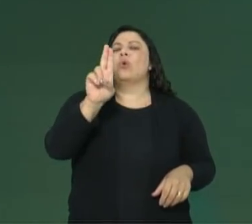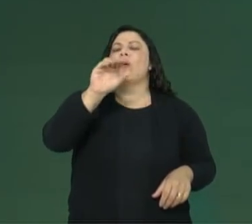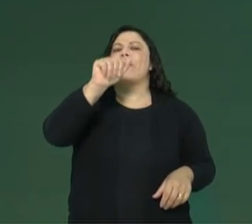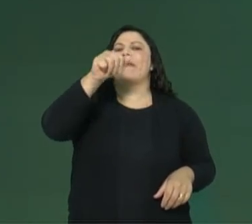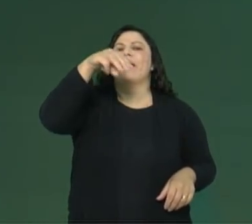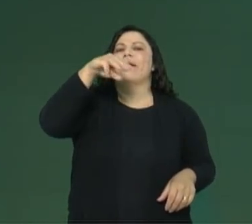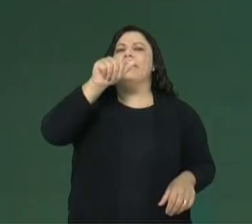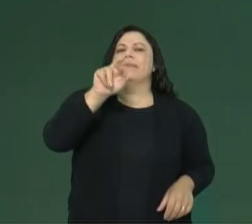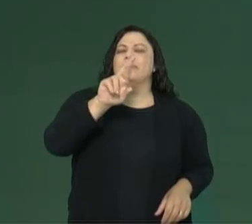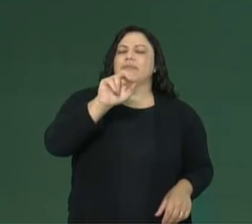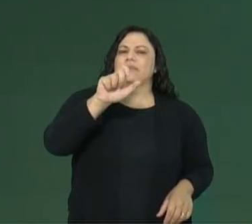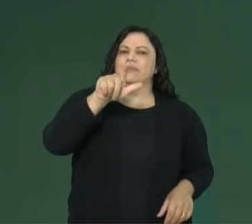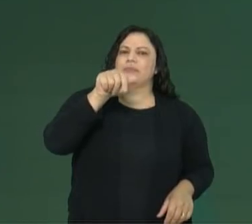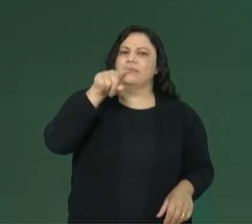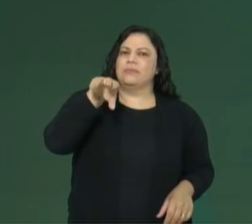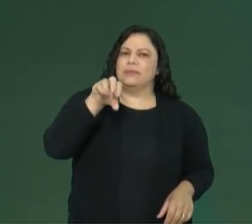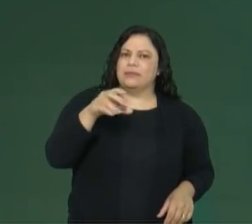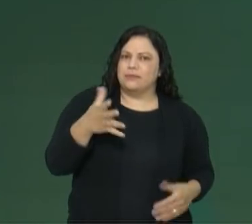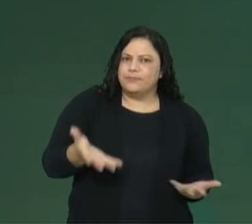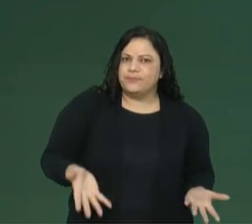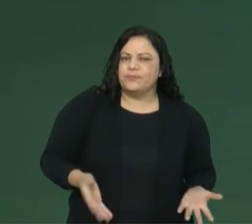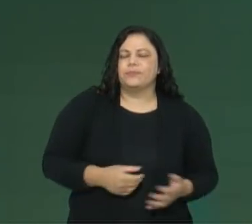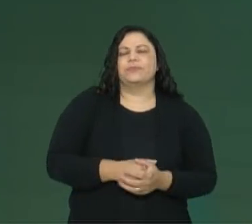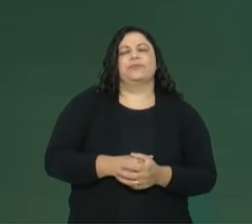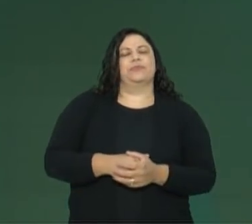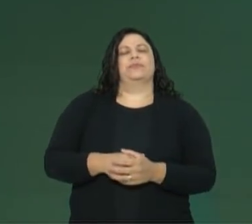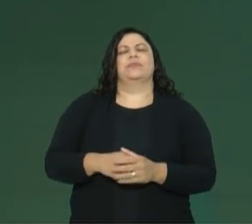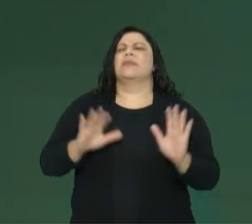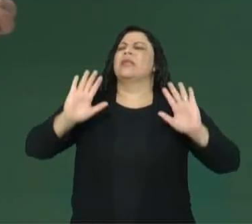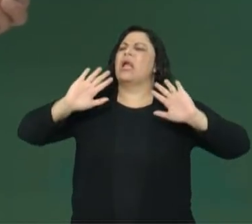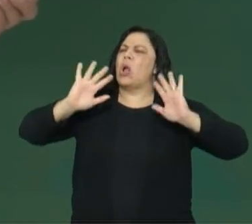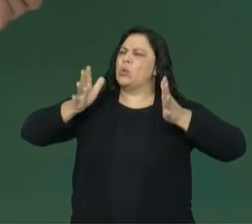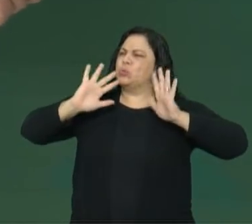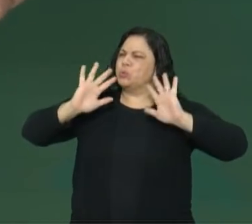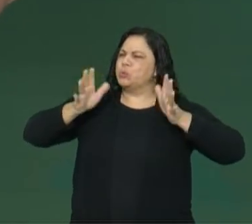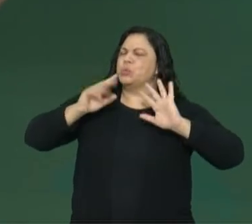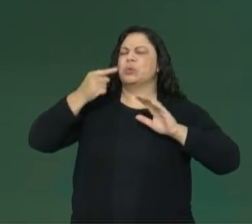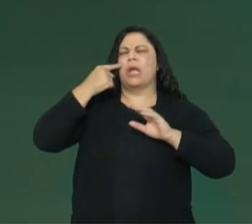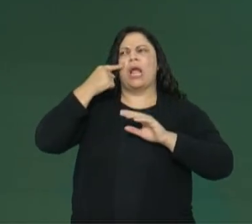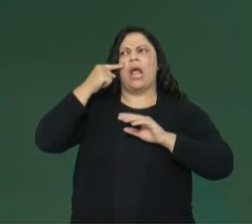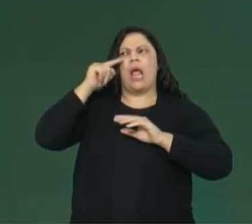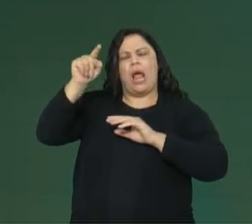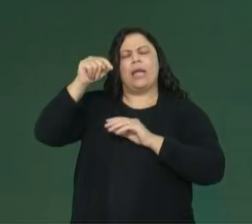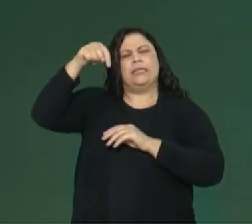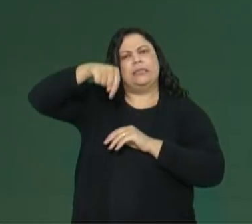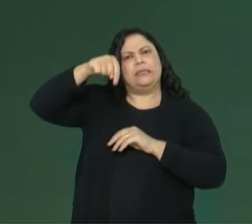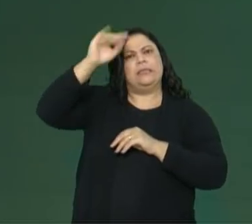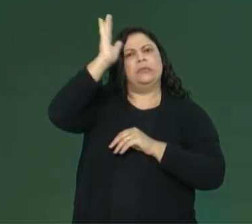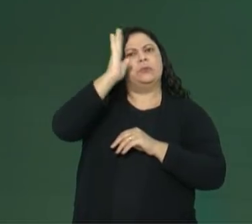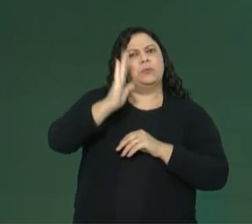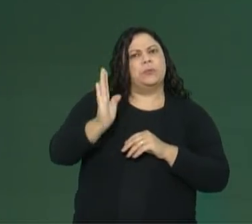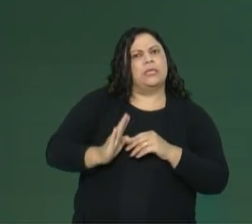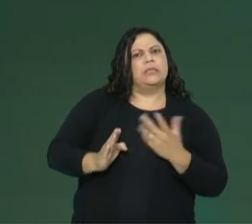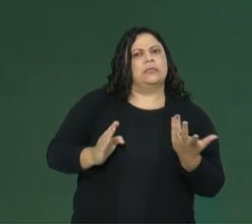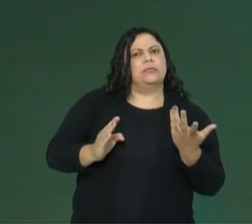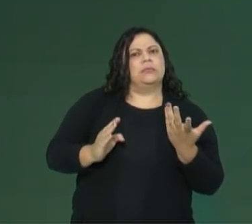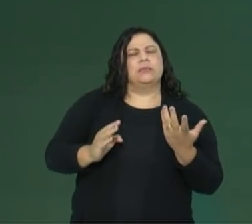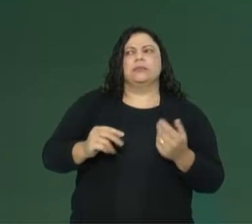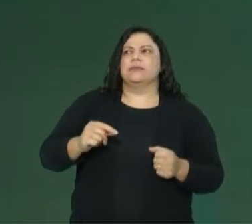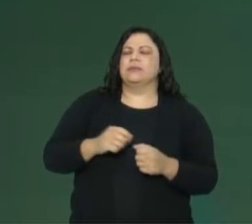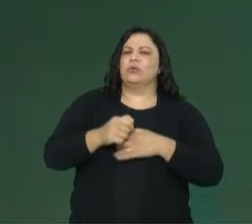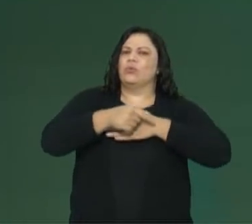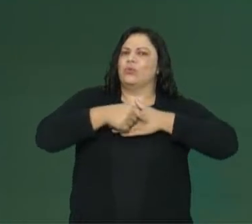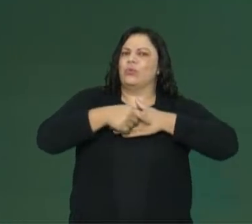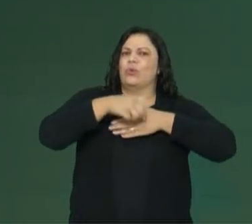no Brasil já inspirou o Monteiro Lobato a criar um personagem chamado Jeca Tatu, que a intenção dele mais